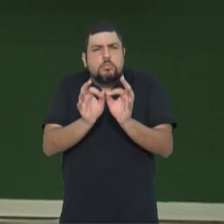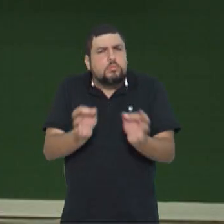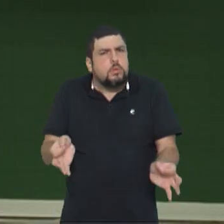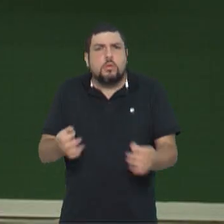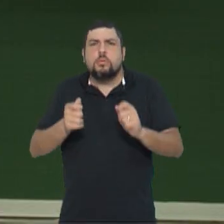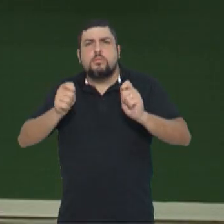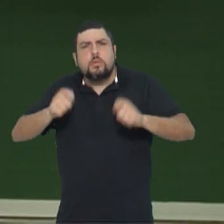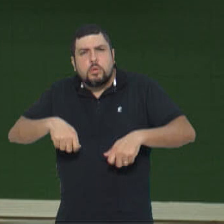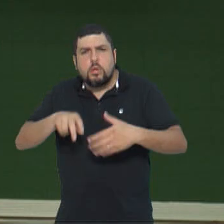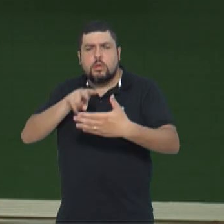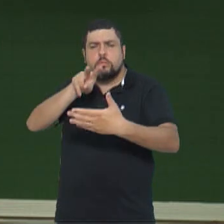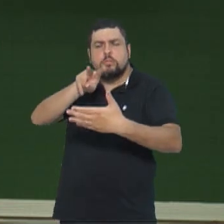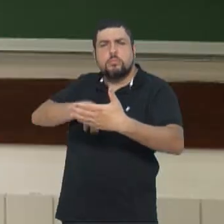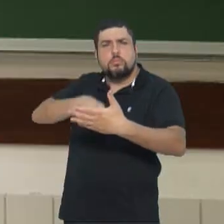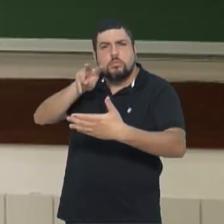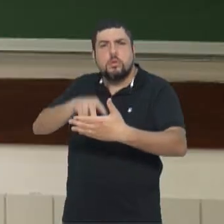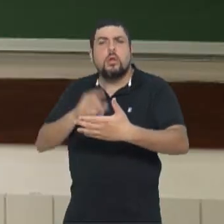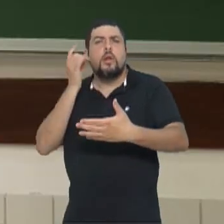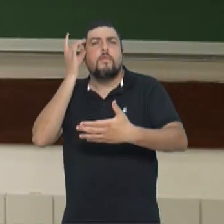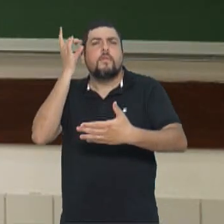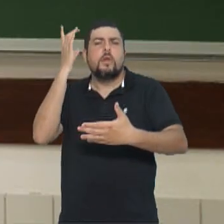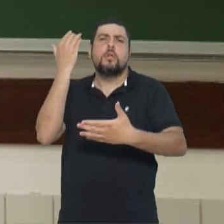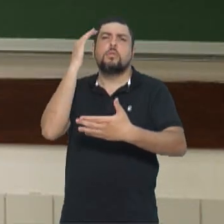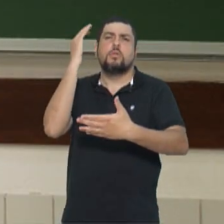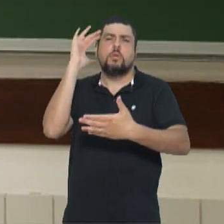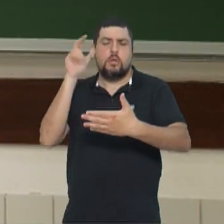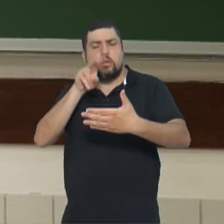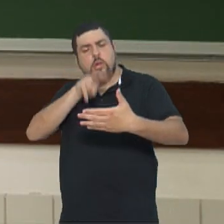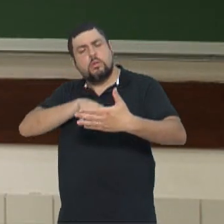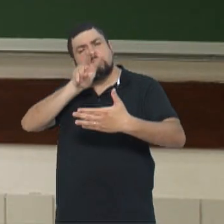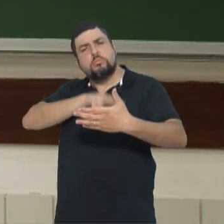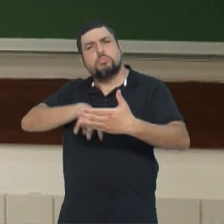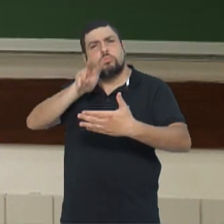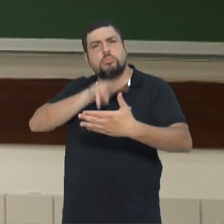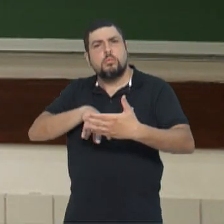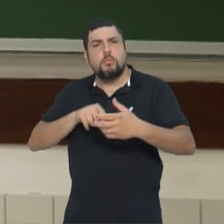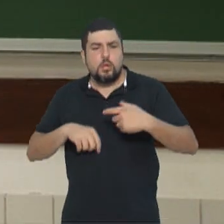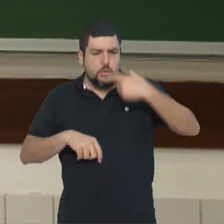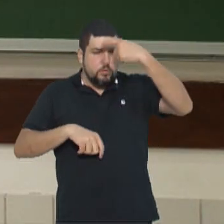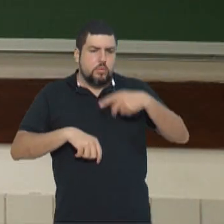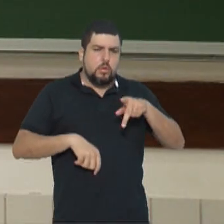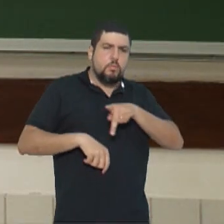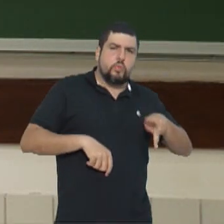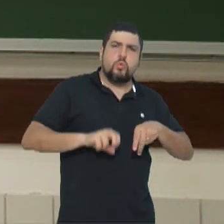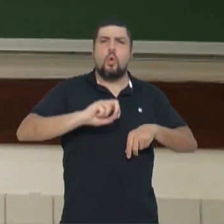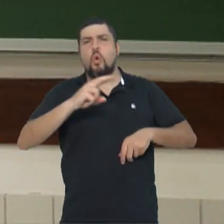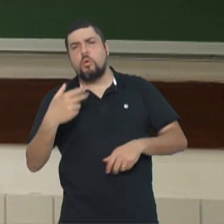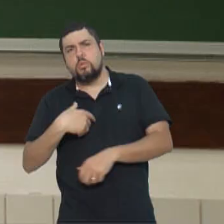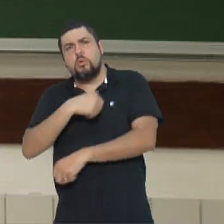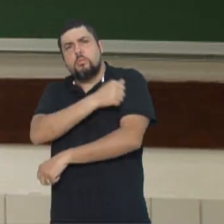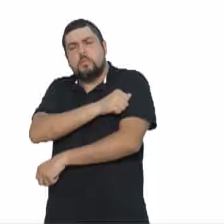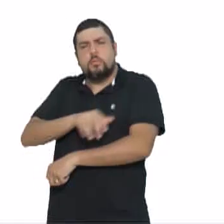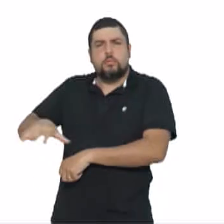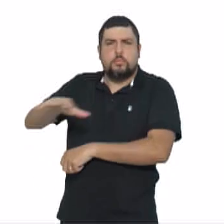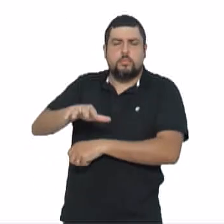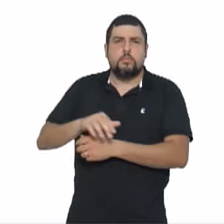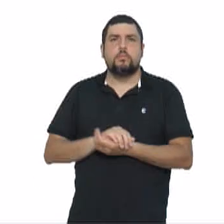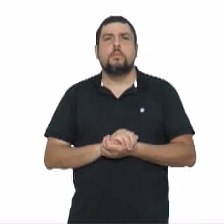linguagem aí simples de entender para ensinar, para falar para o educador ou para o leitor ali. Estrutura.